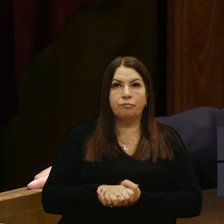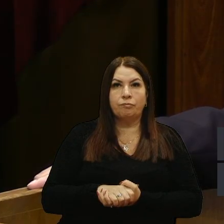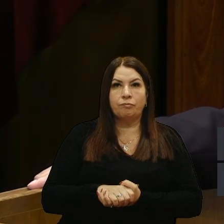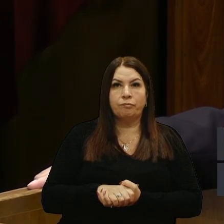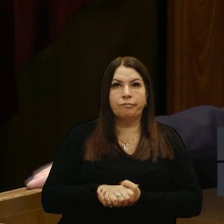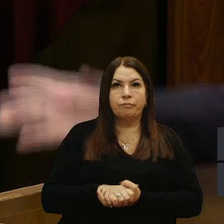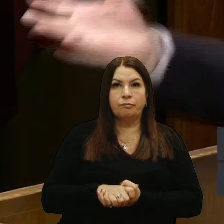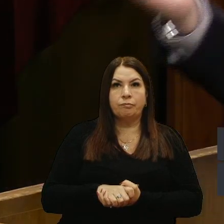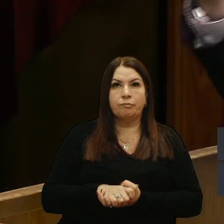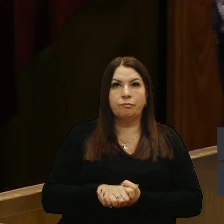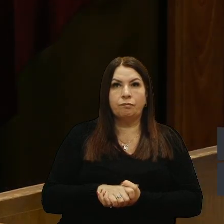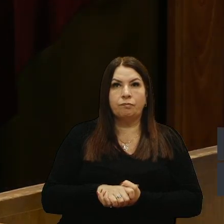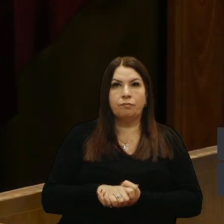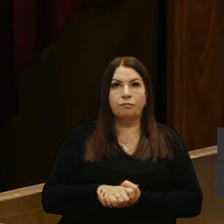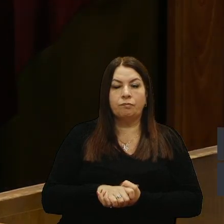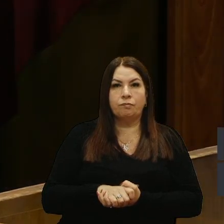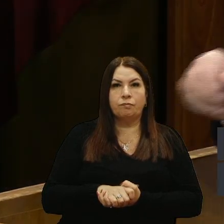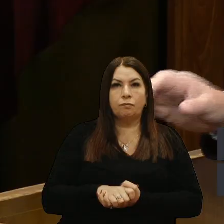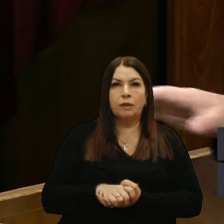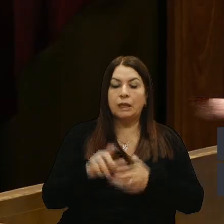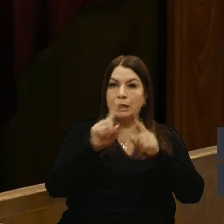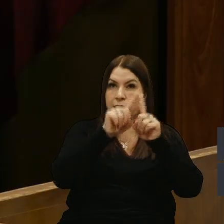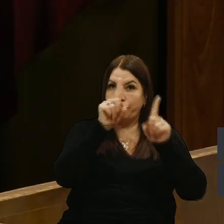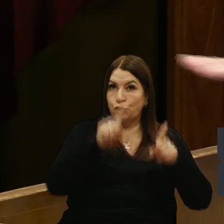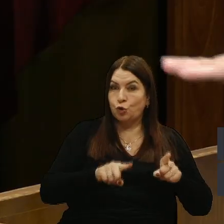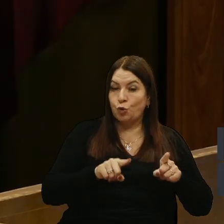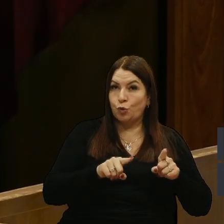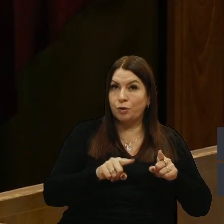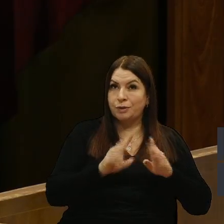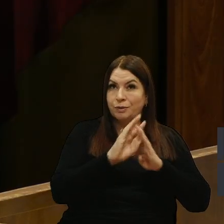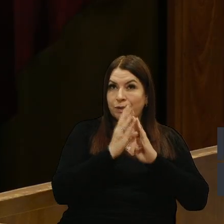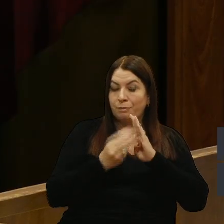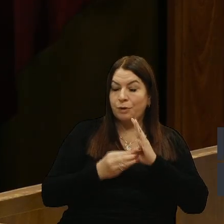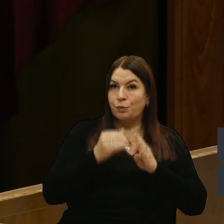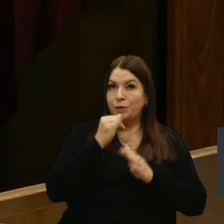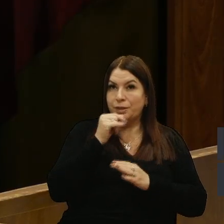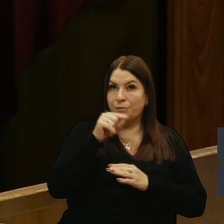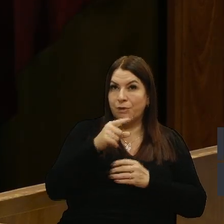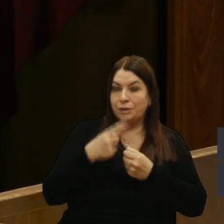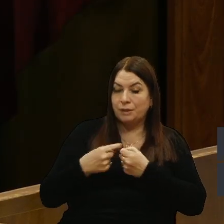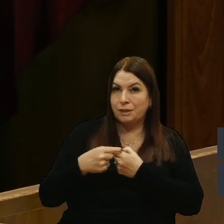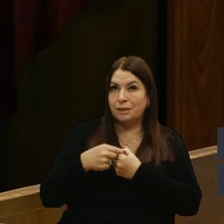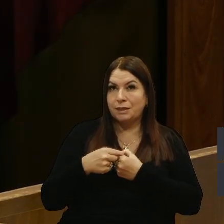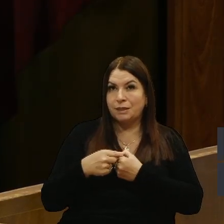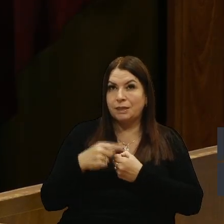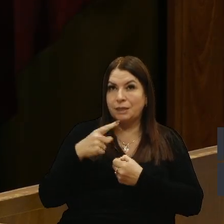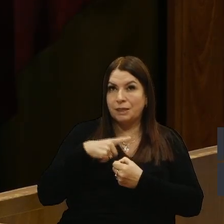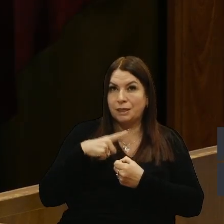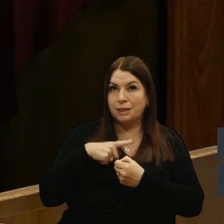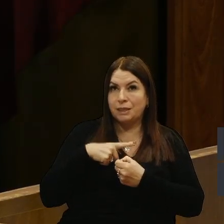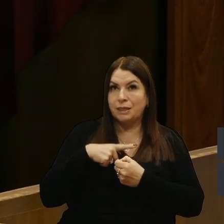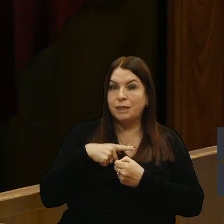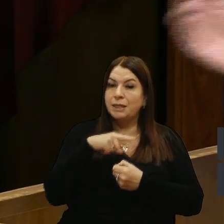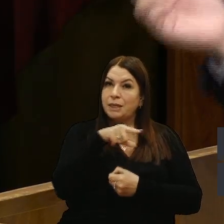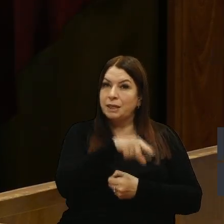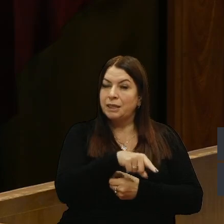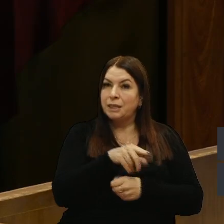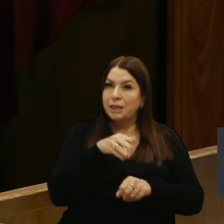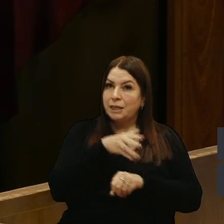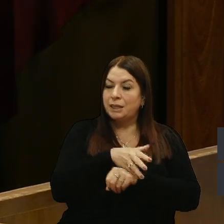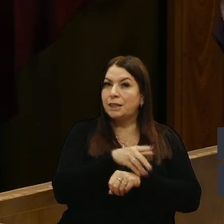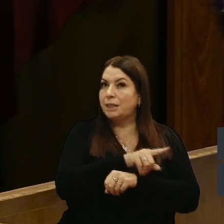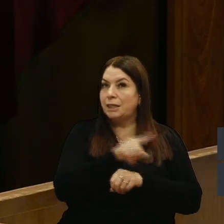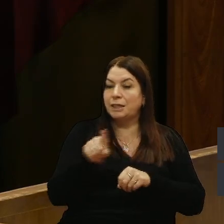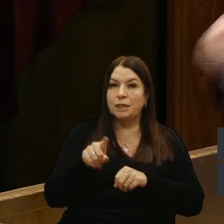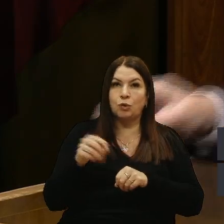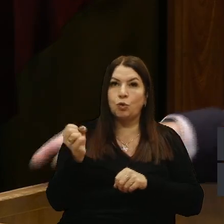esses servidores do SAMAI, vou dar o exemplo aqui da nossa cidade, quem tem que absorver não vai